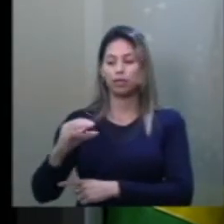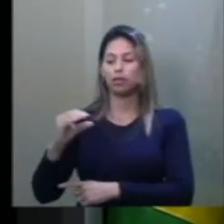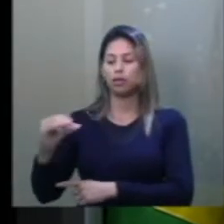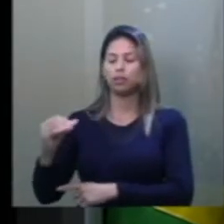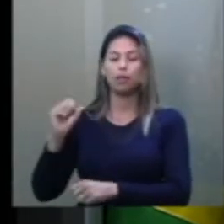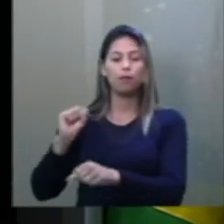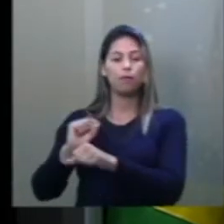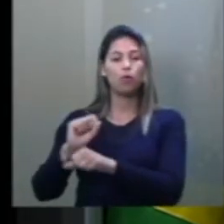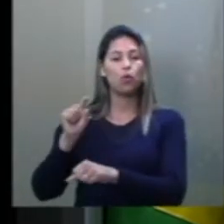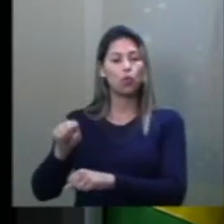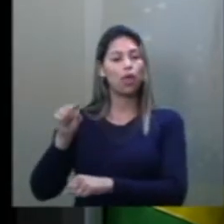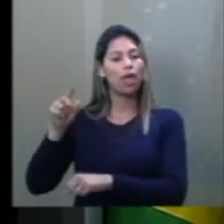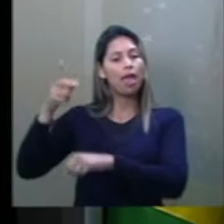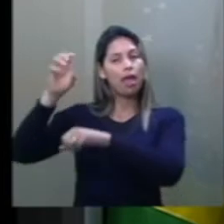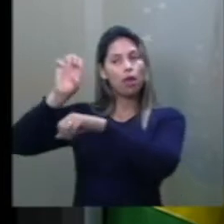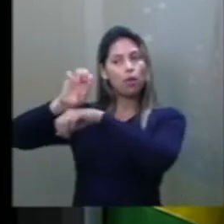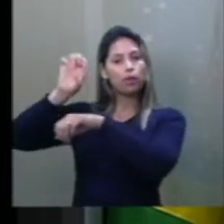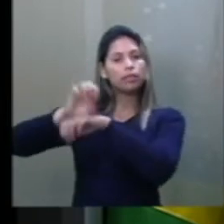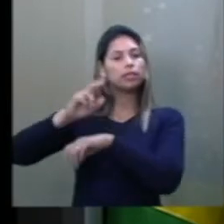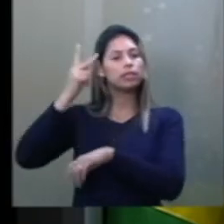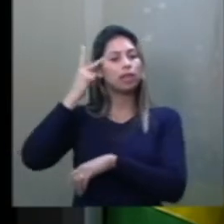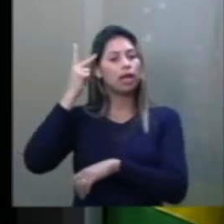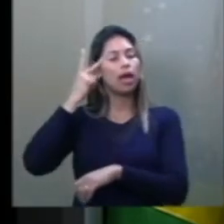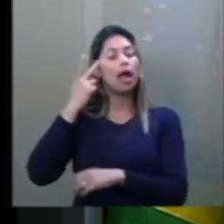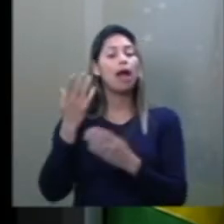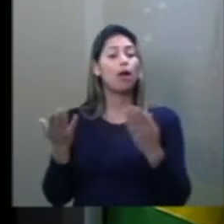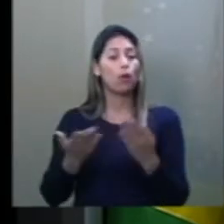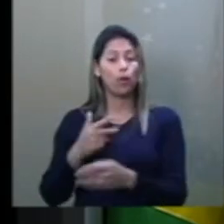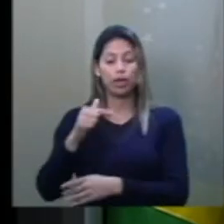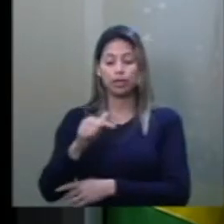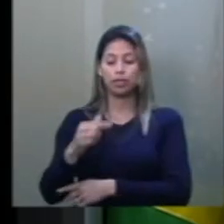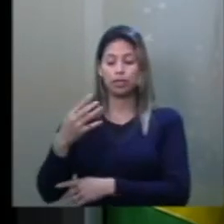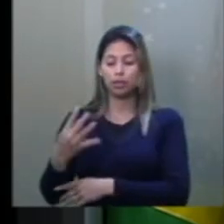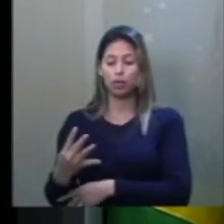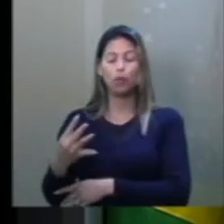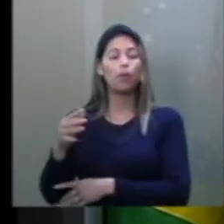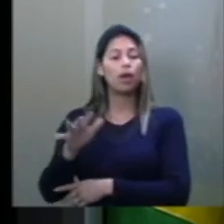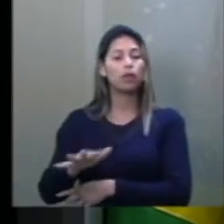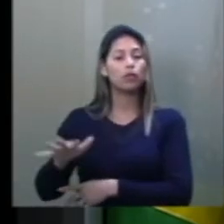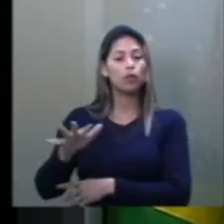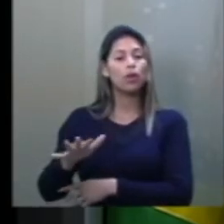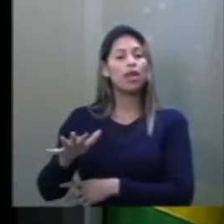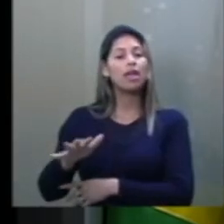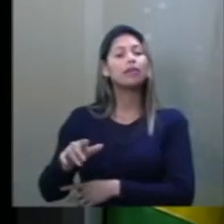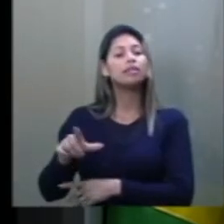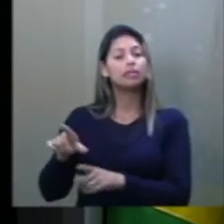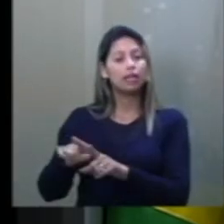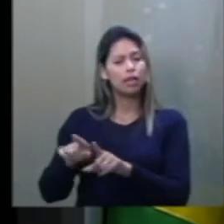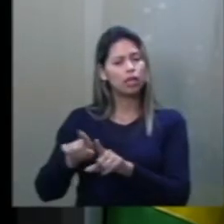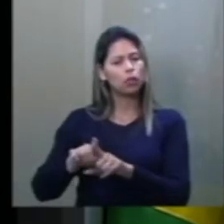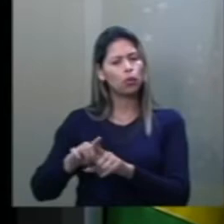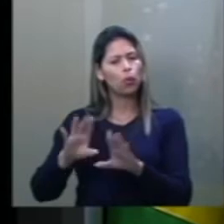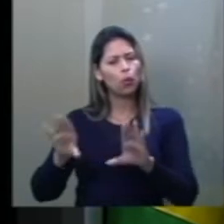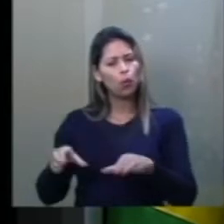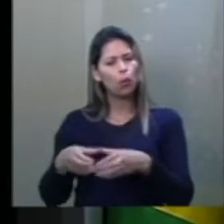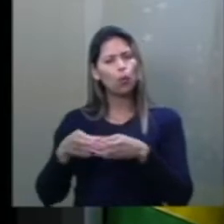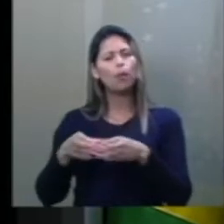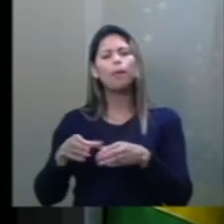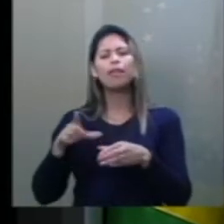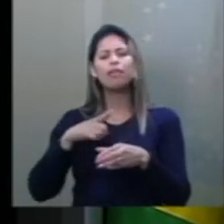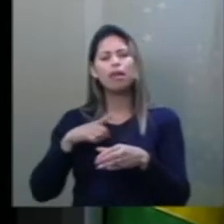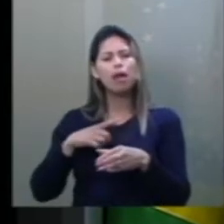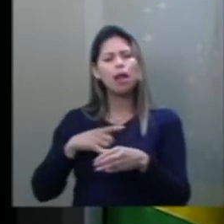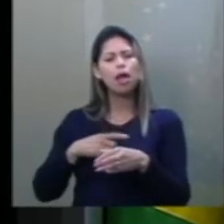dessa vez com 74 estabelecimentos tomados pela facção, em conexão com atentados nas